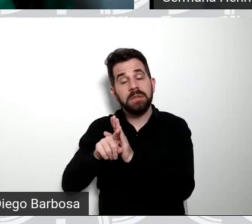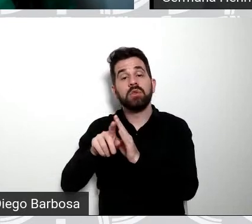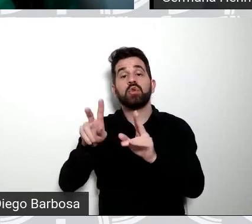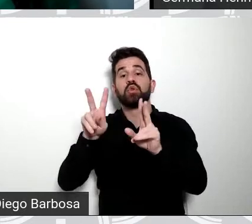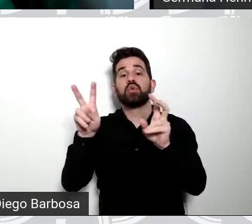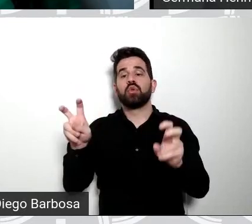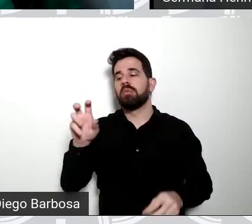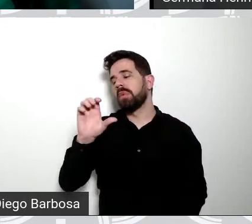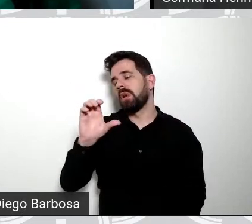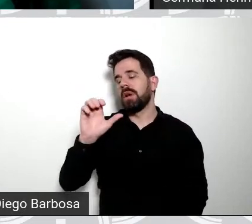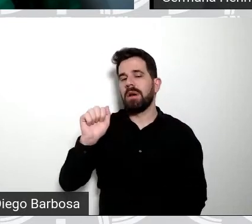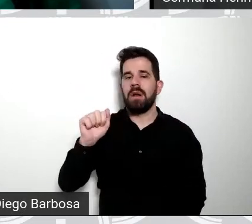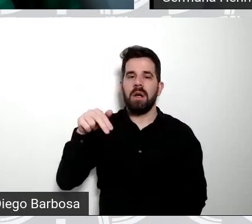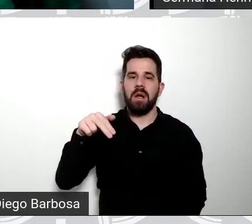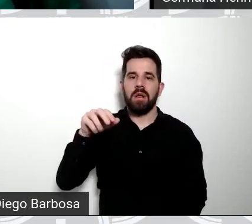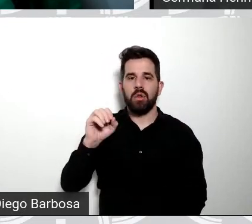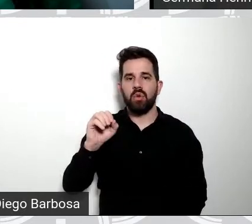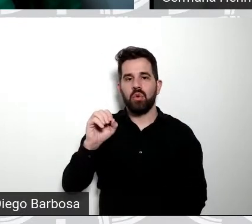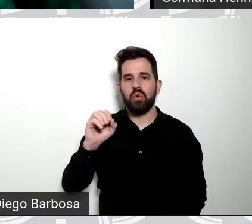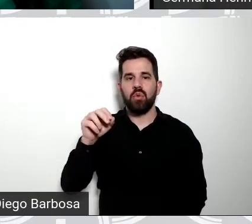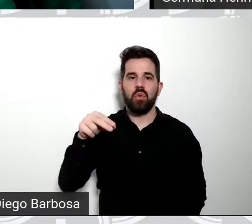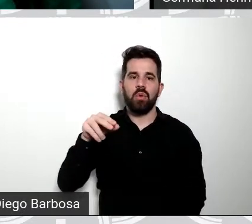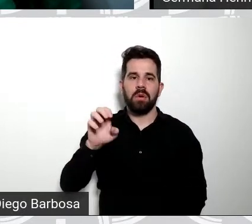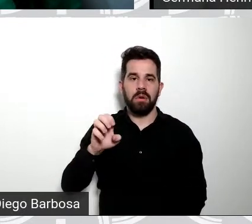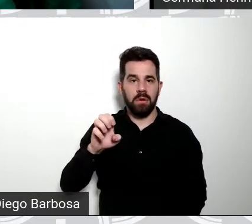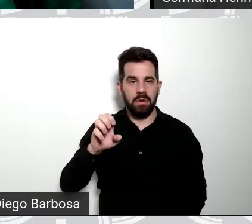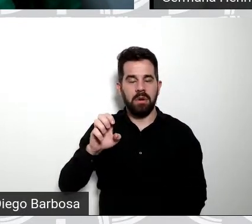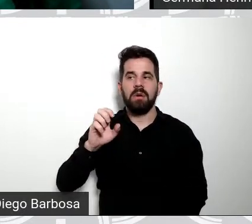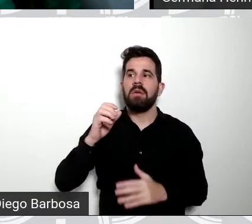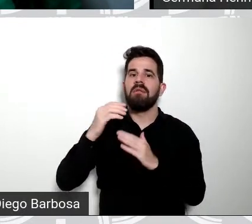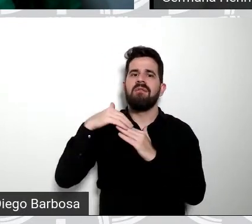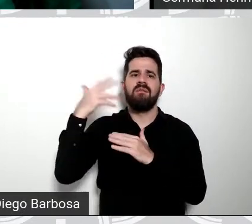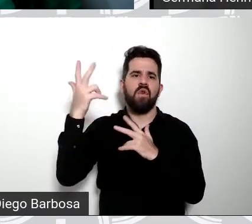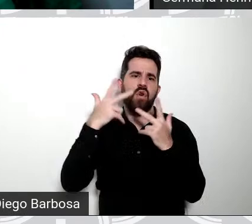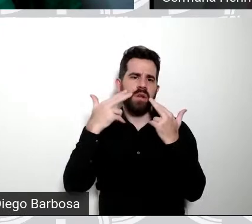exterior, tradução do cânone do exterior para o Brasil, como a da Márcia,